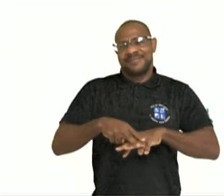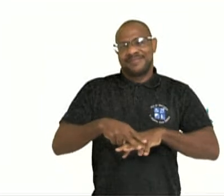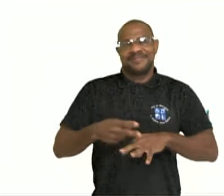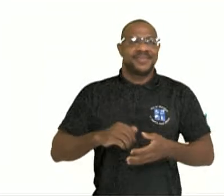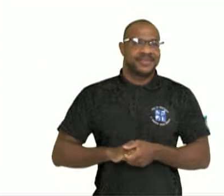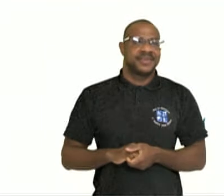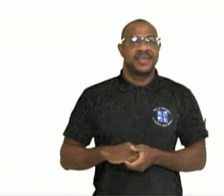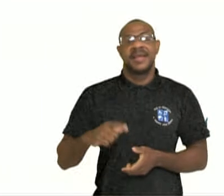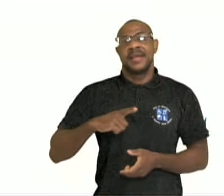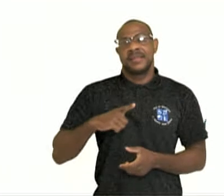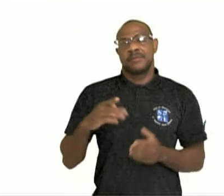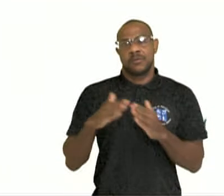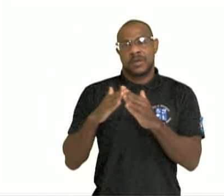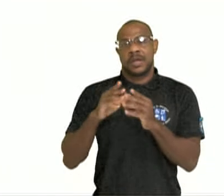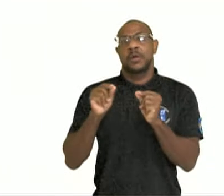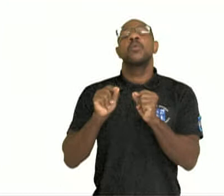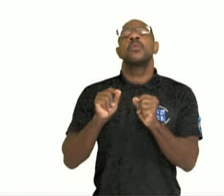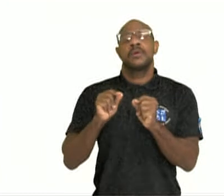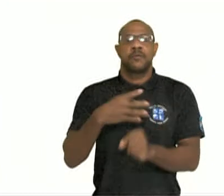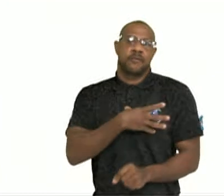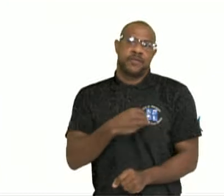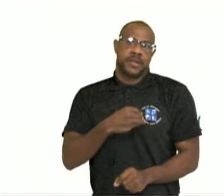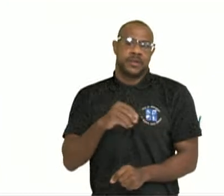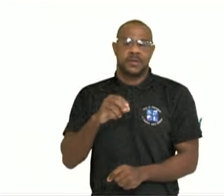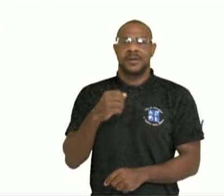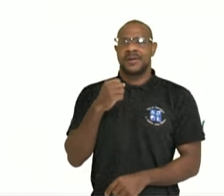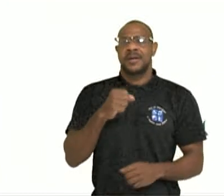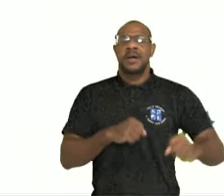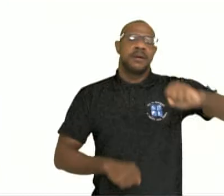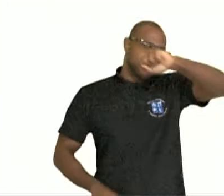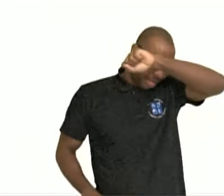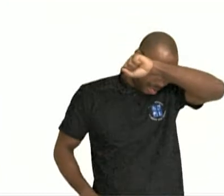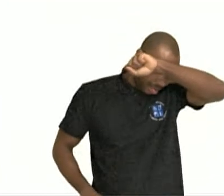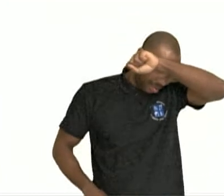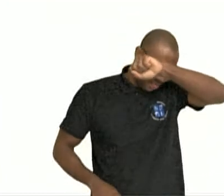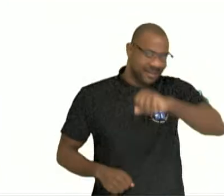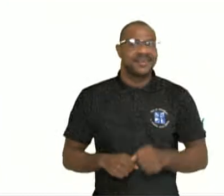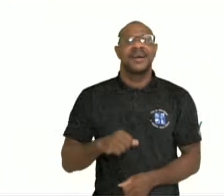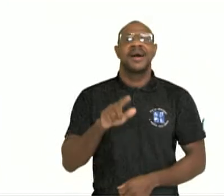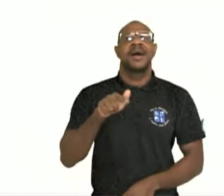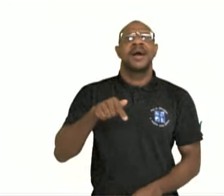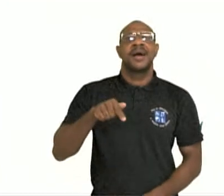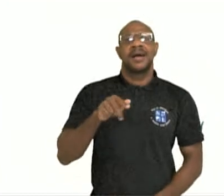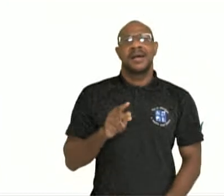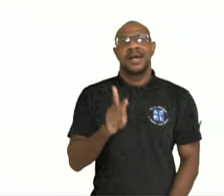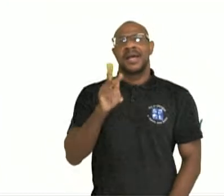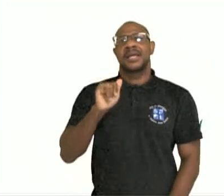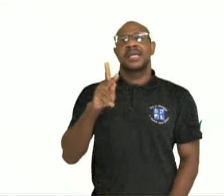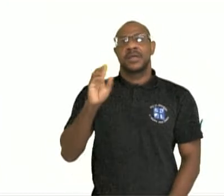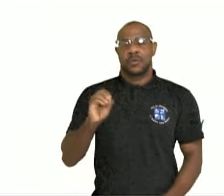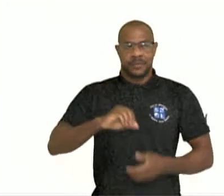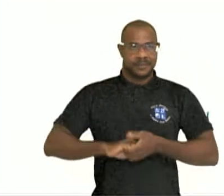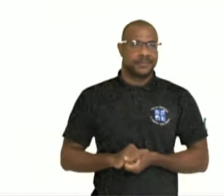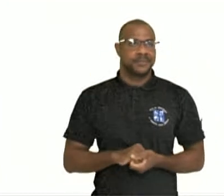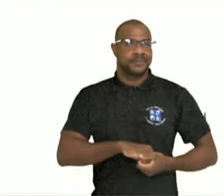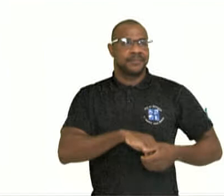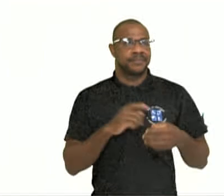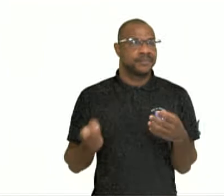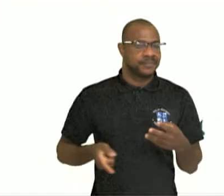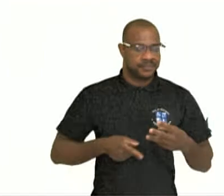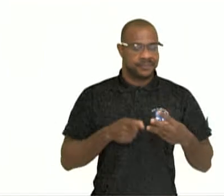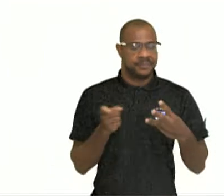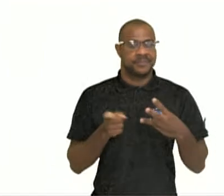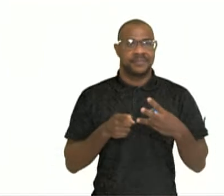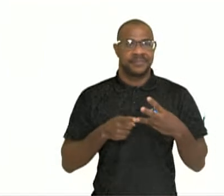filho Kiko. E Dom Ramón, maestro del arte de no trabajar, também vive solo com sua